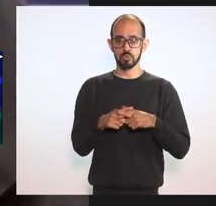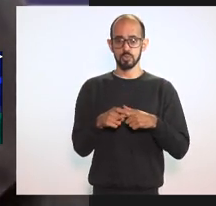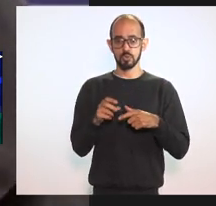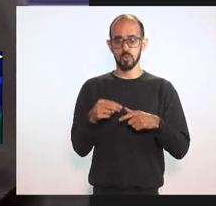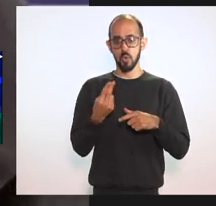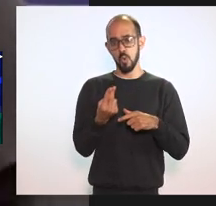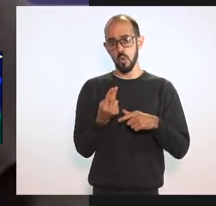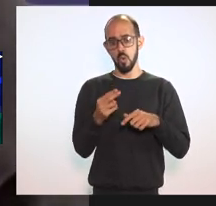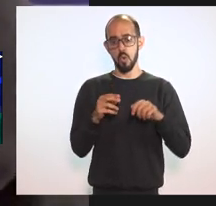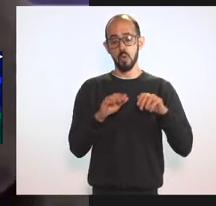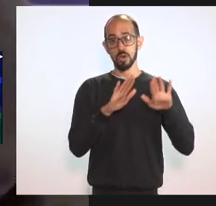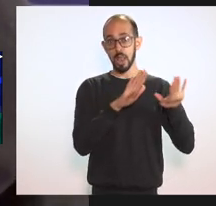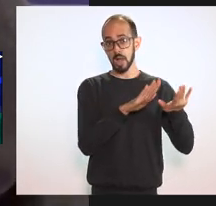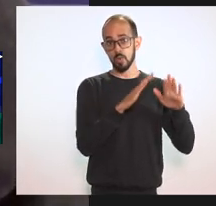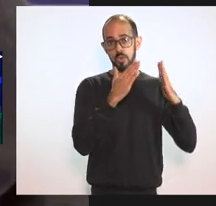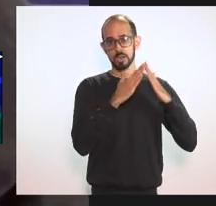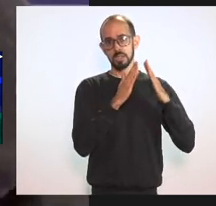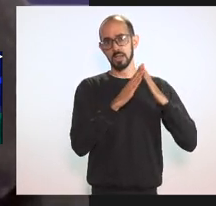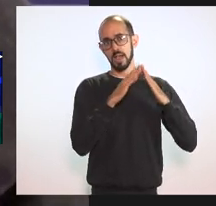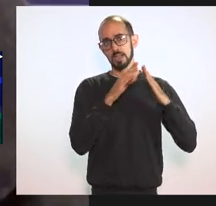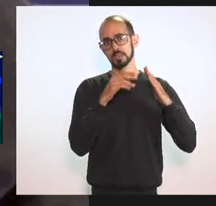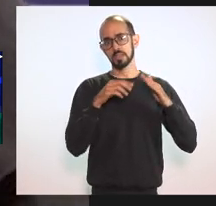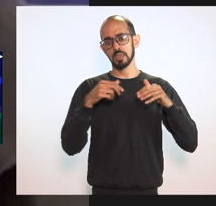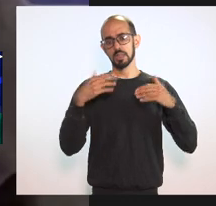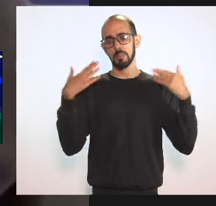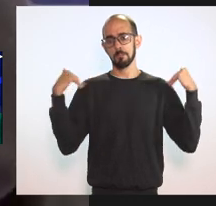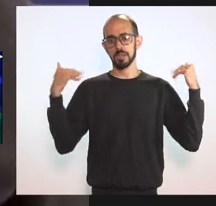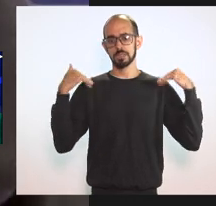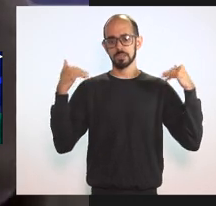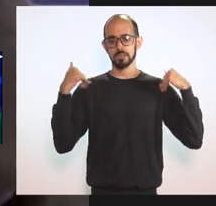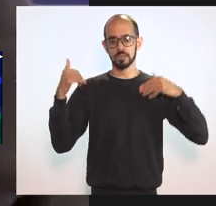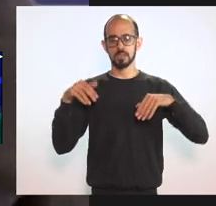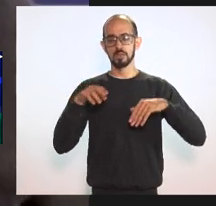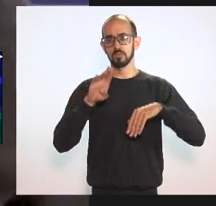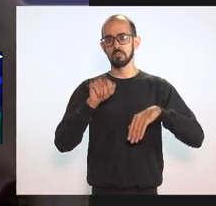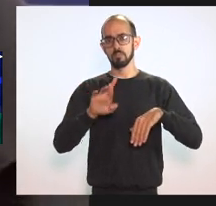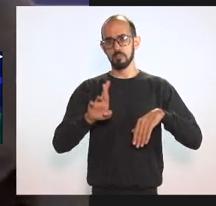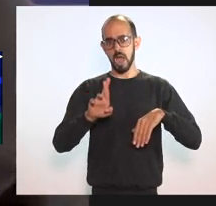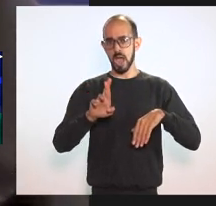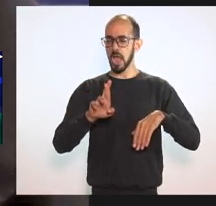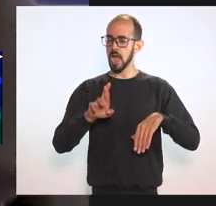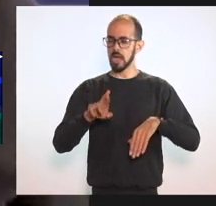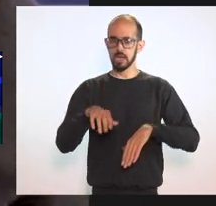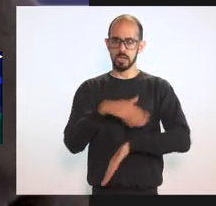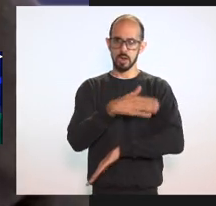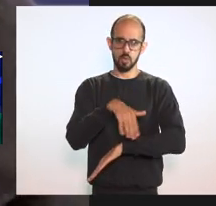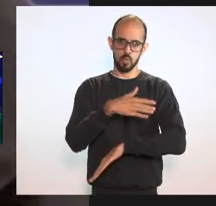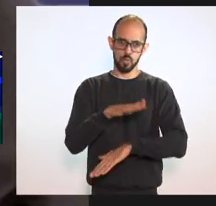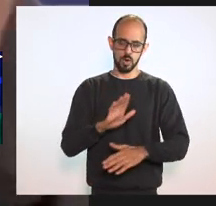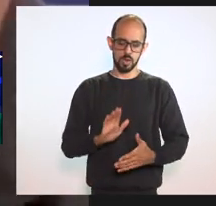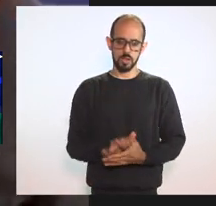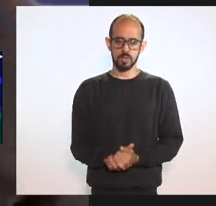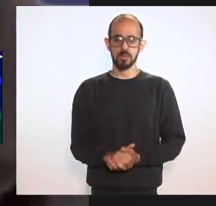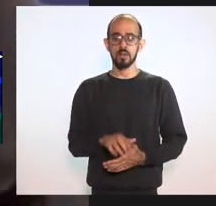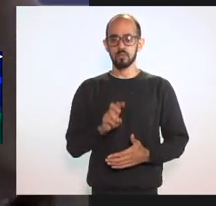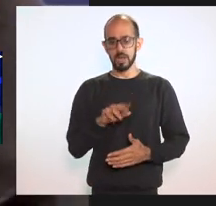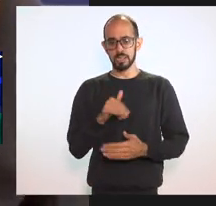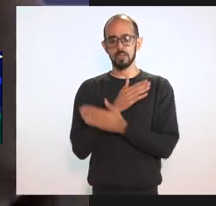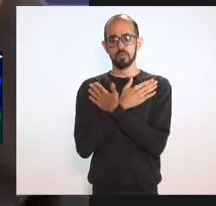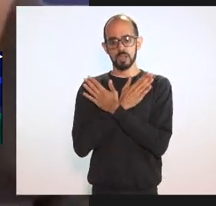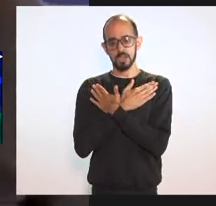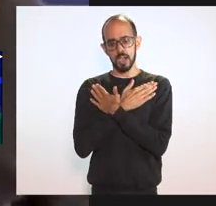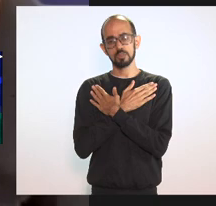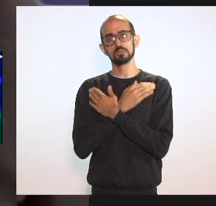funcionário da sua residência e editar perambulando para lá e para cá nos barzinhos da vida vai ter feriadão e vai